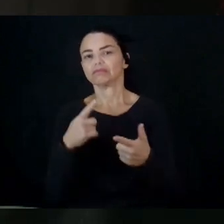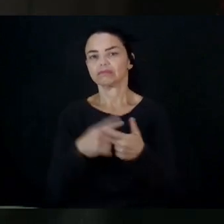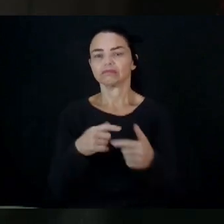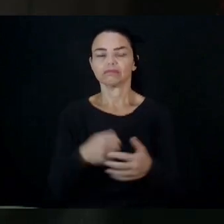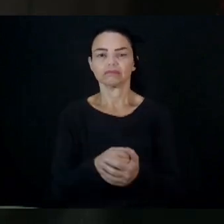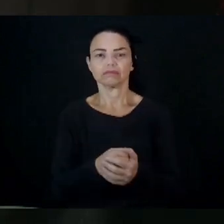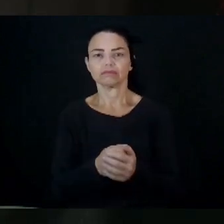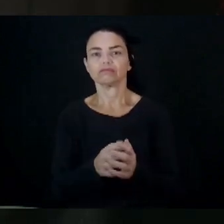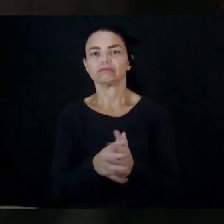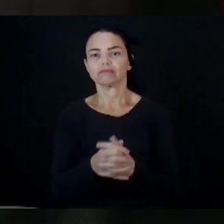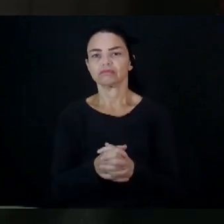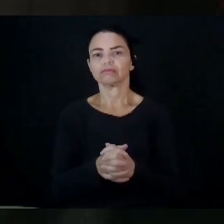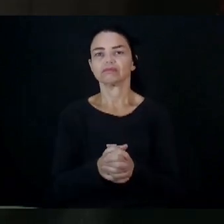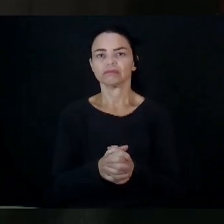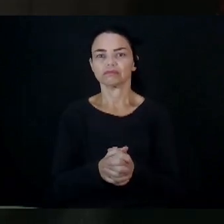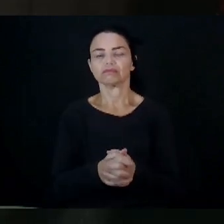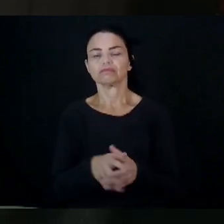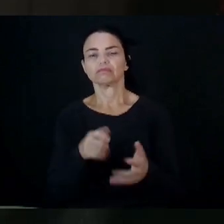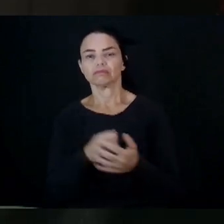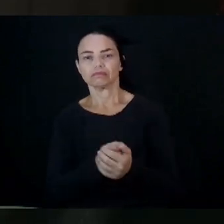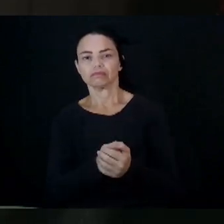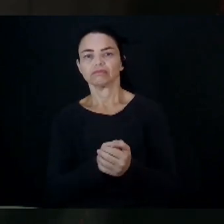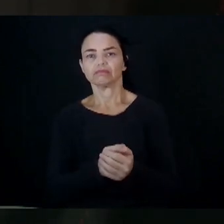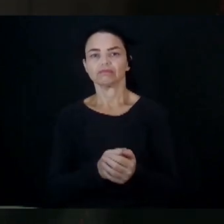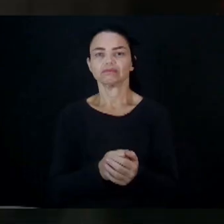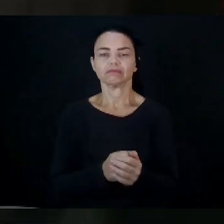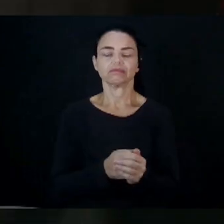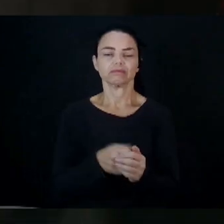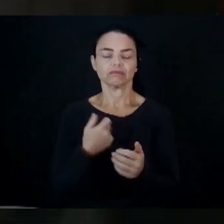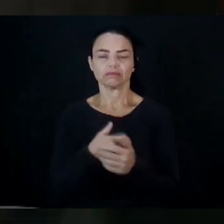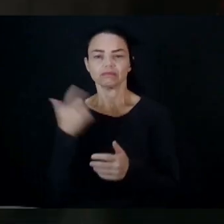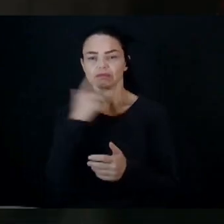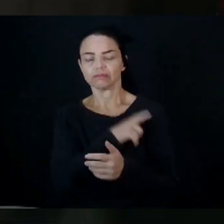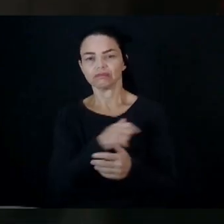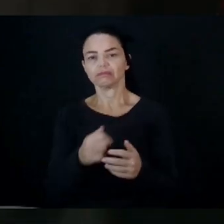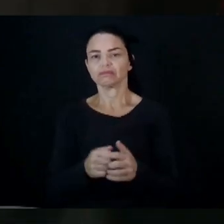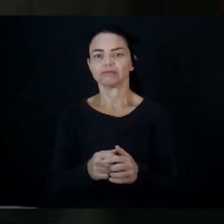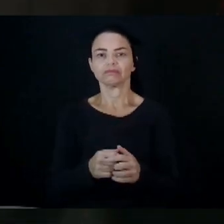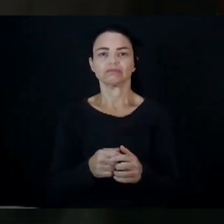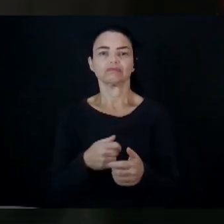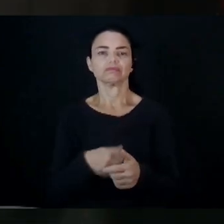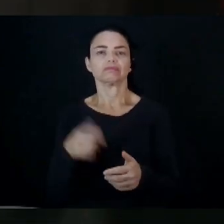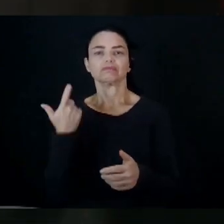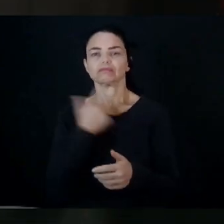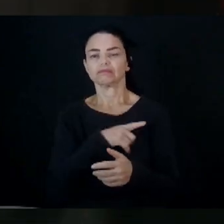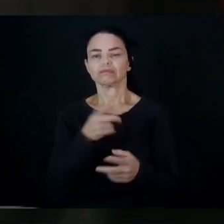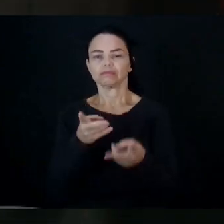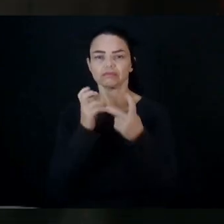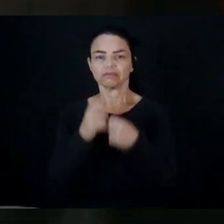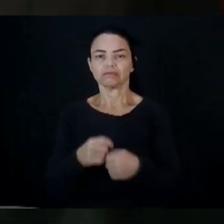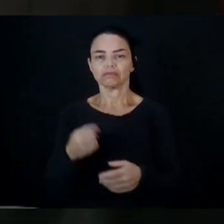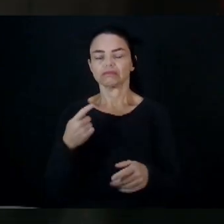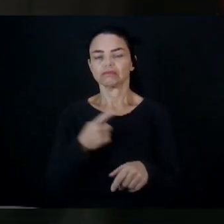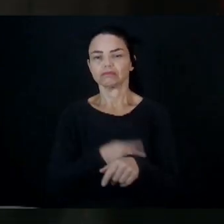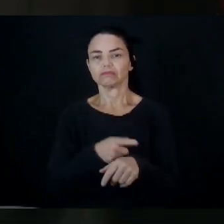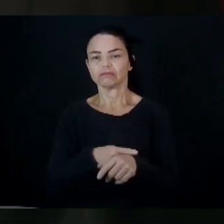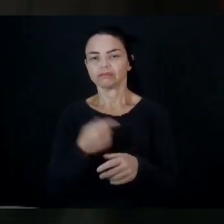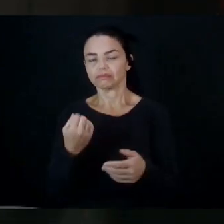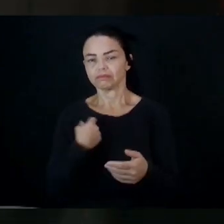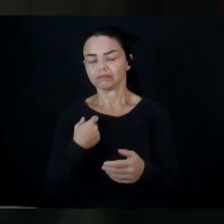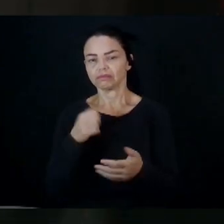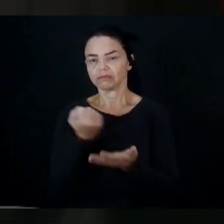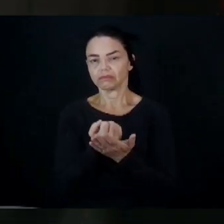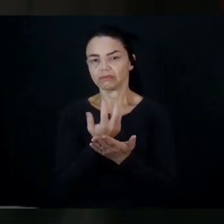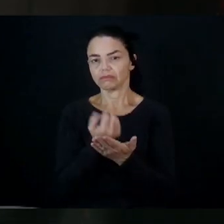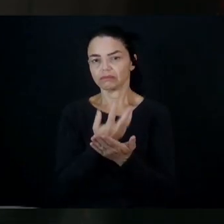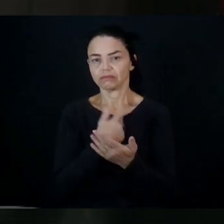consegue armazenar, né, o que a gente está absorvendo no momento. De repente, um podcast bem interessante,